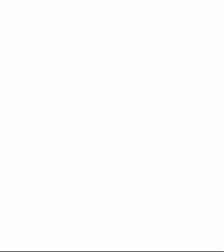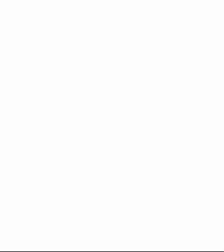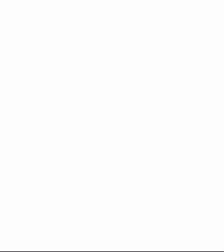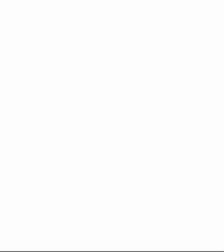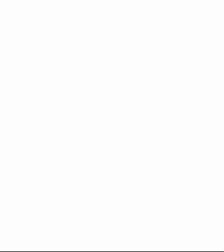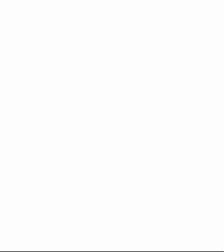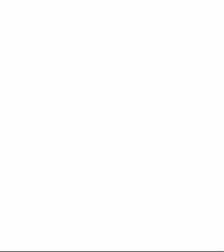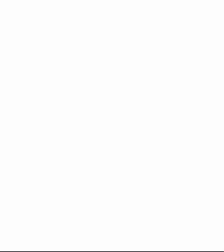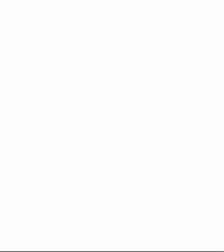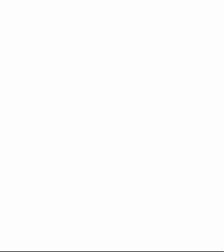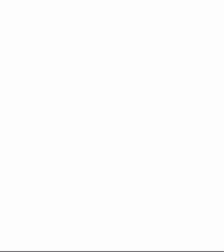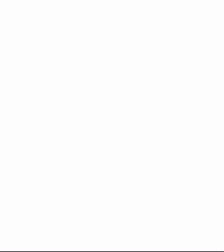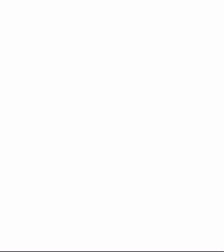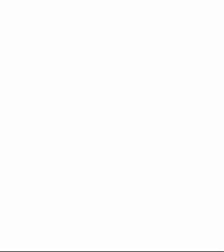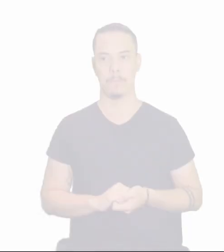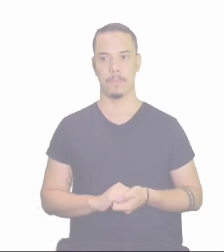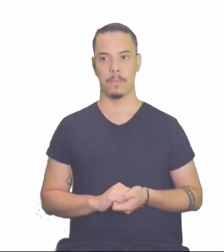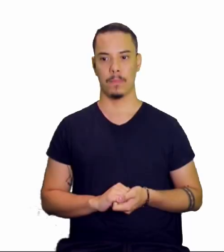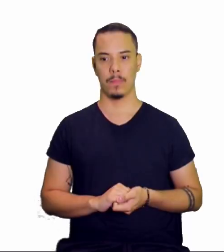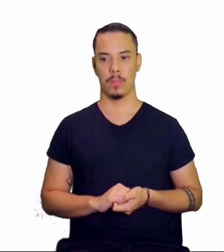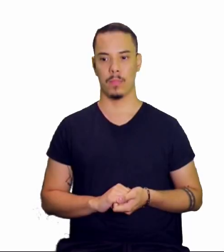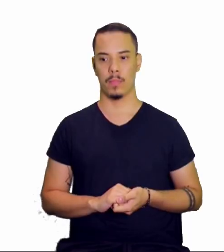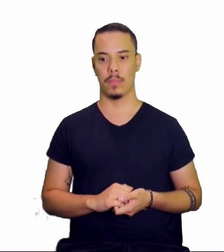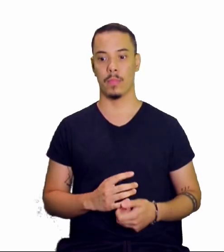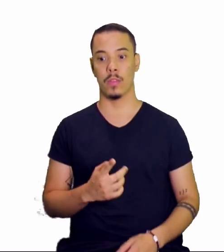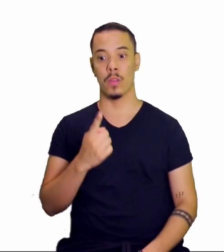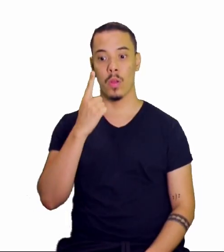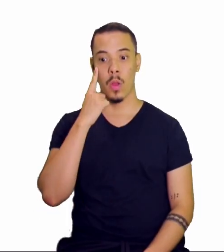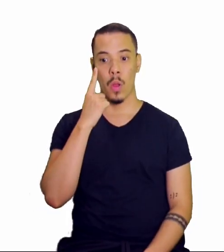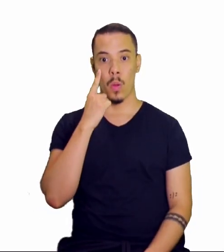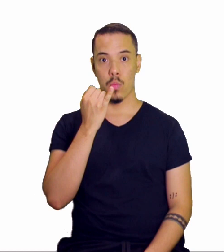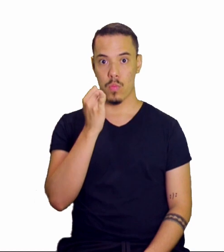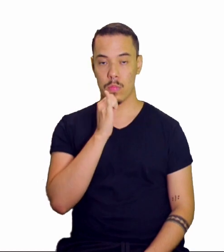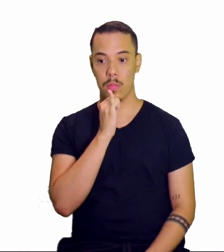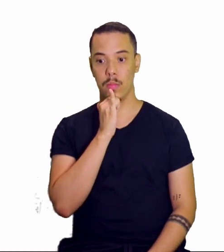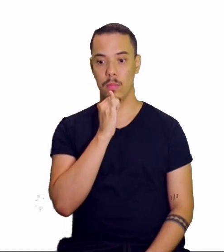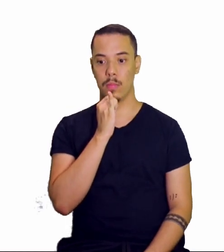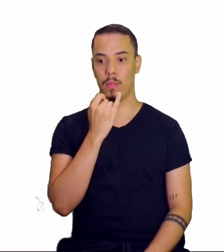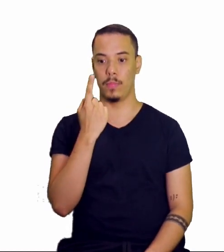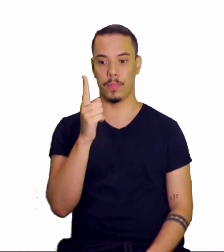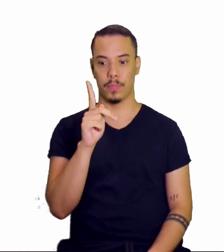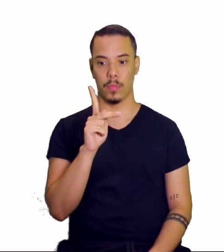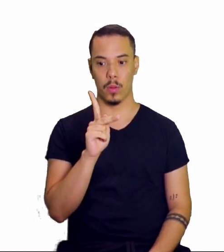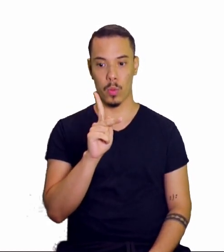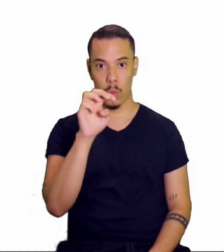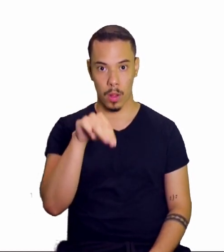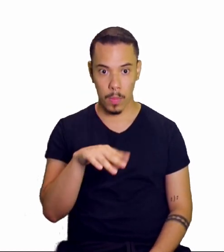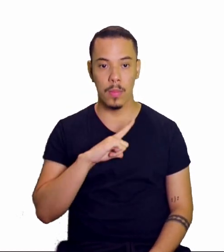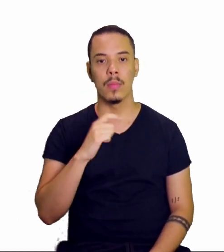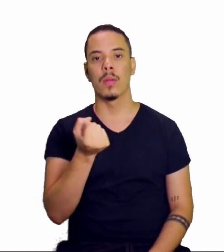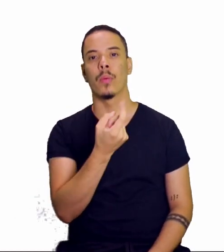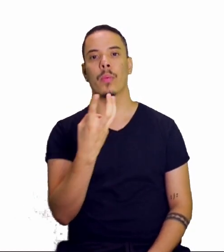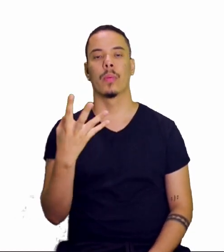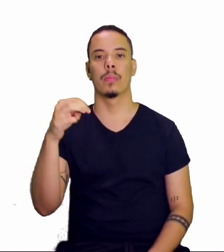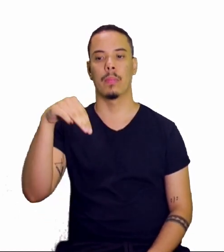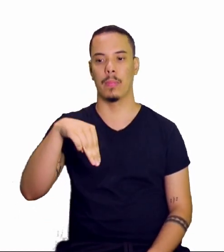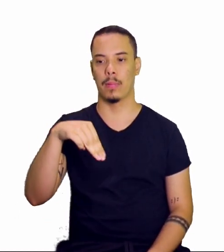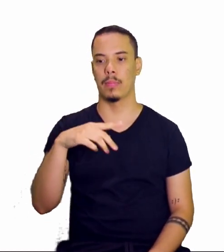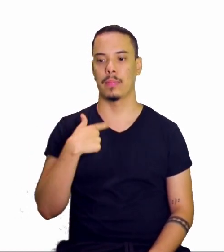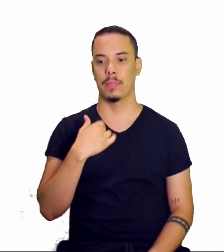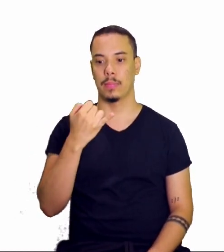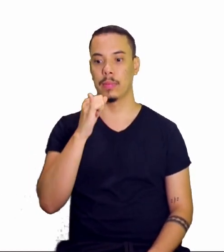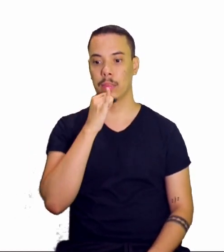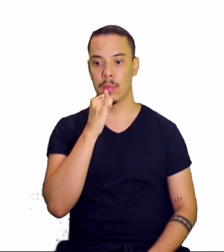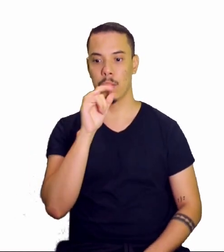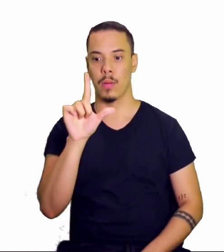nós vamos ver muito nas questões. Ó, um exemplo ali, 1 quilômetro. Vamos ver o quilômetro ali, tem quantos metros, né? Pegando em